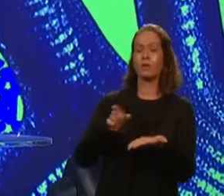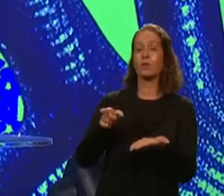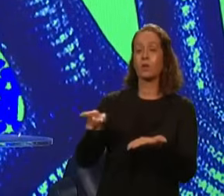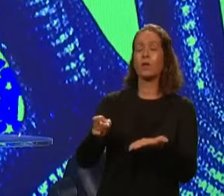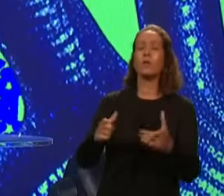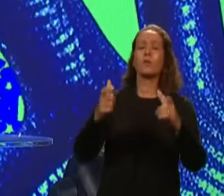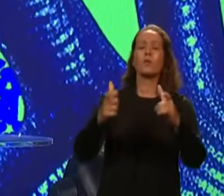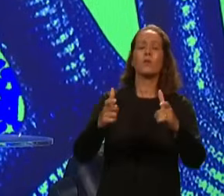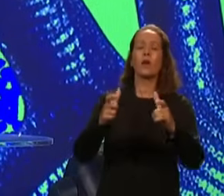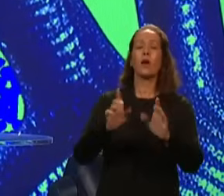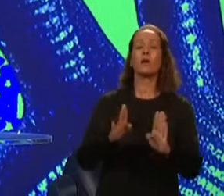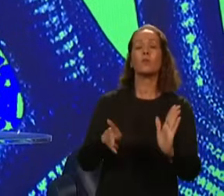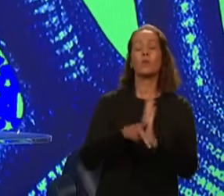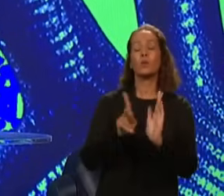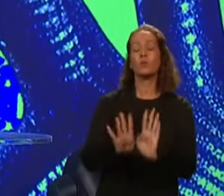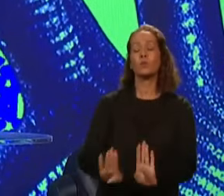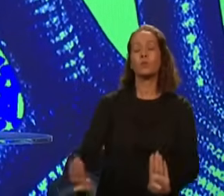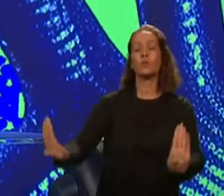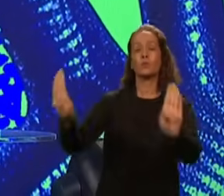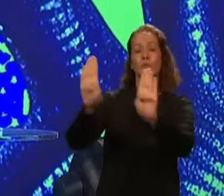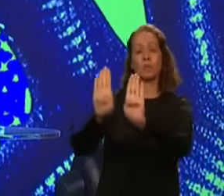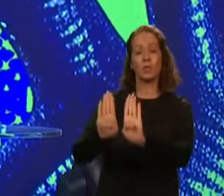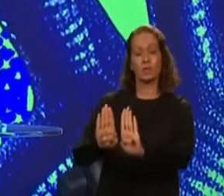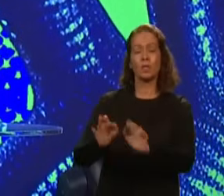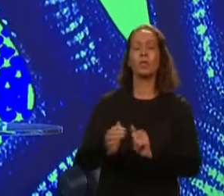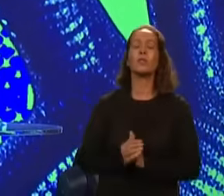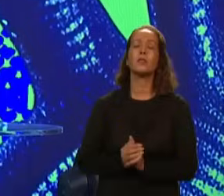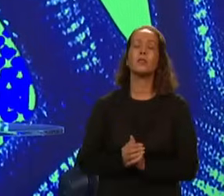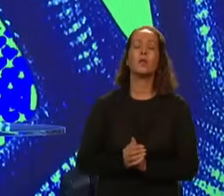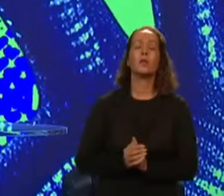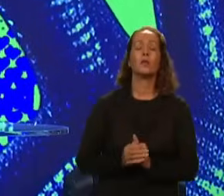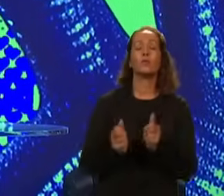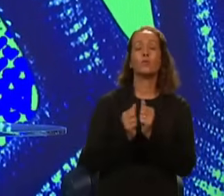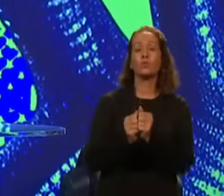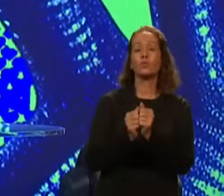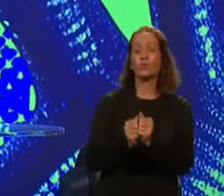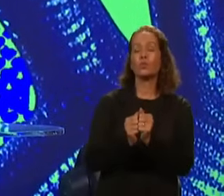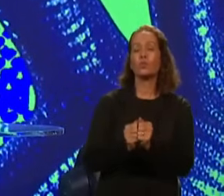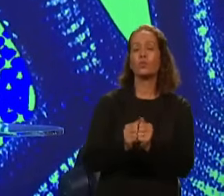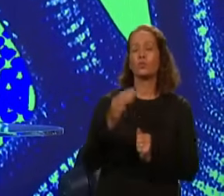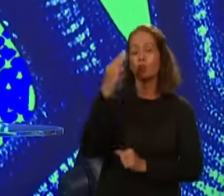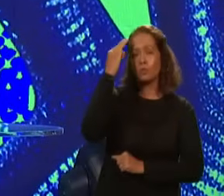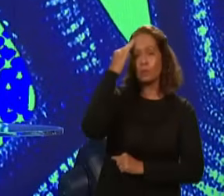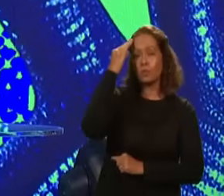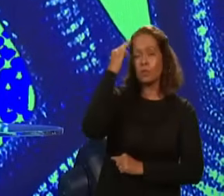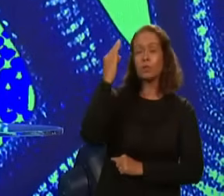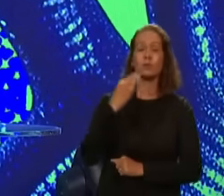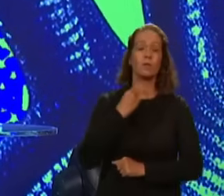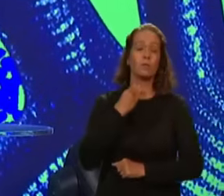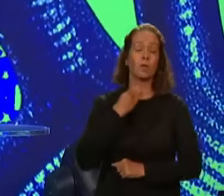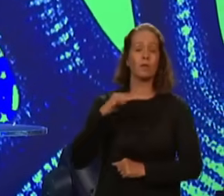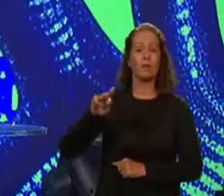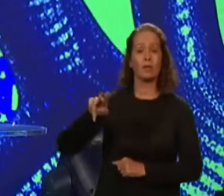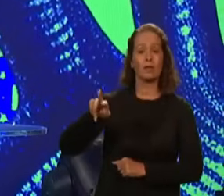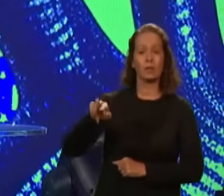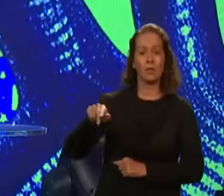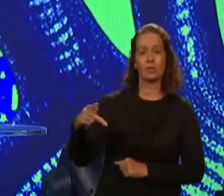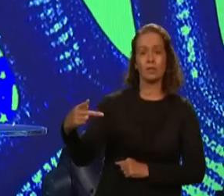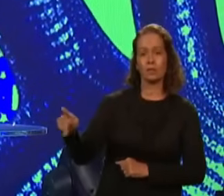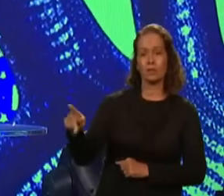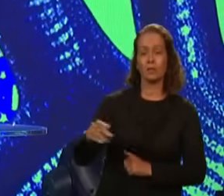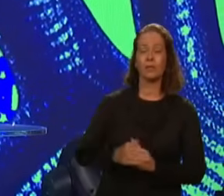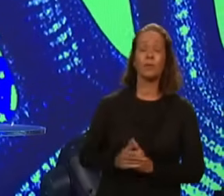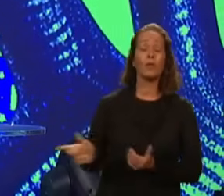de Betânia, povoado de Maria e de sua irmã Marta. E aconteceu que